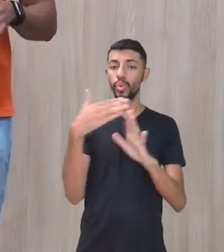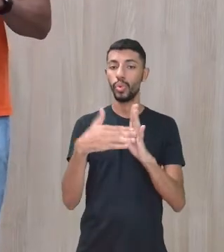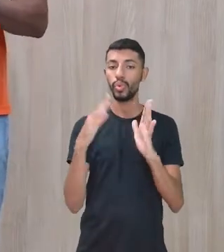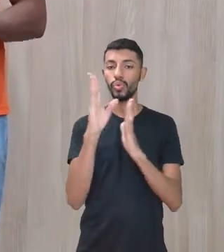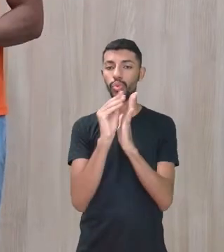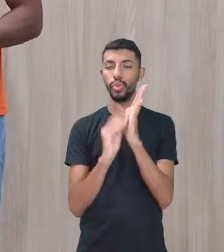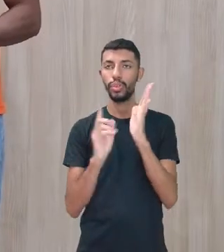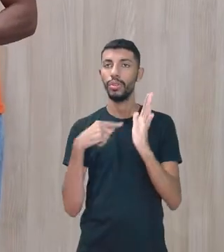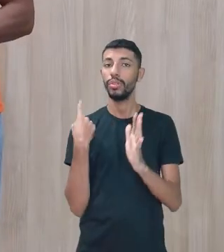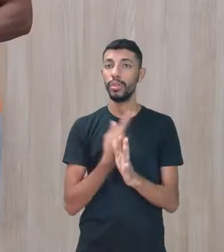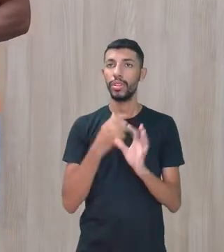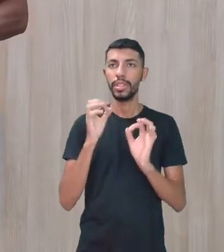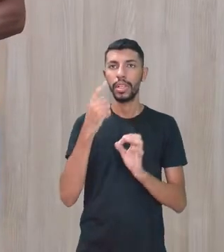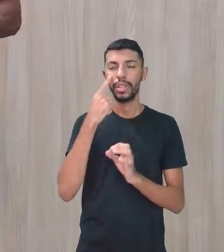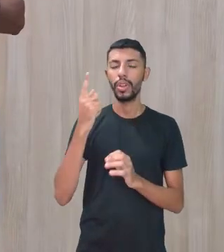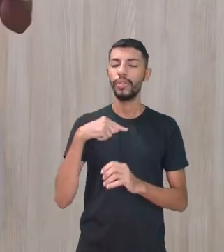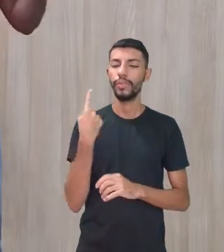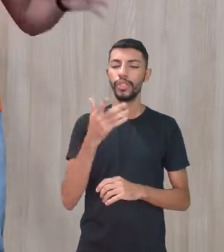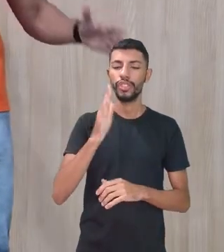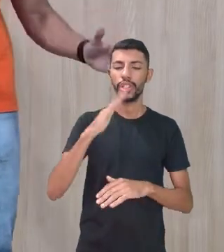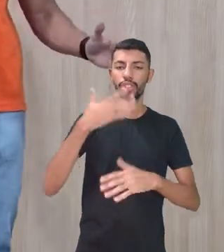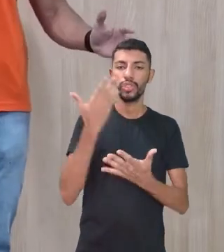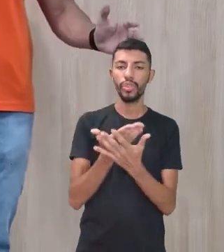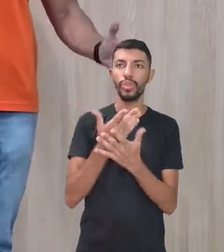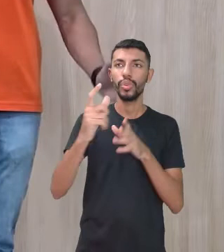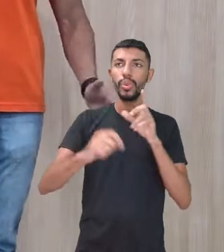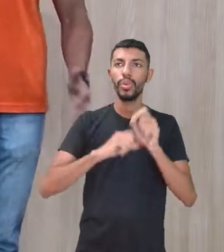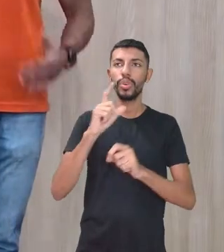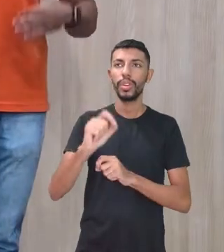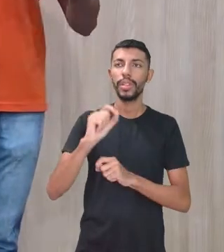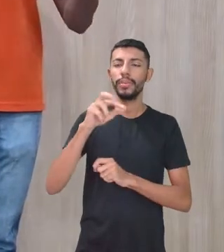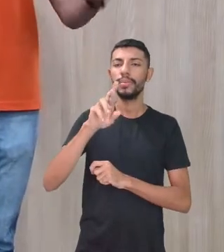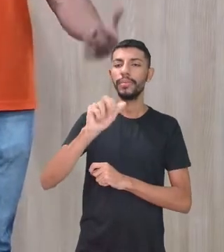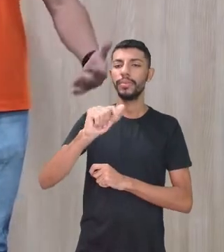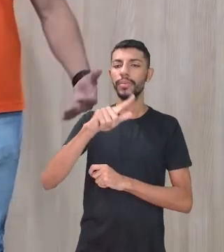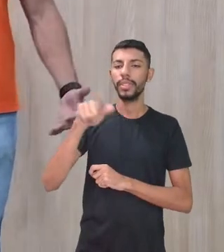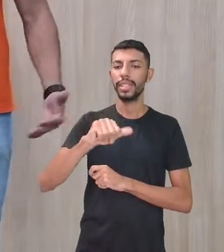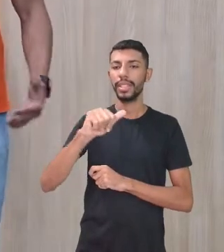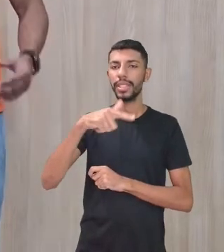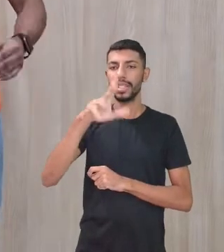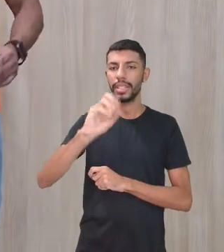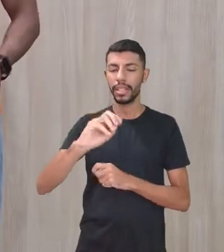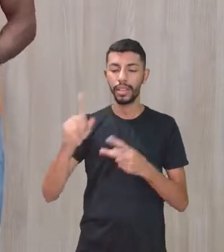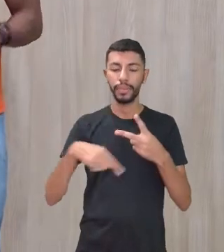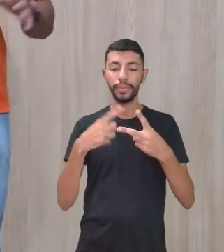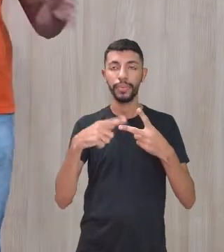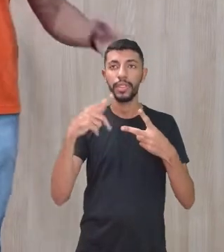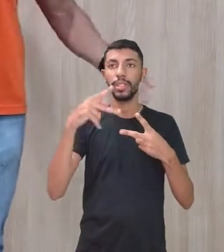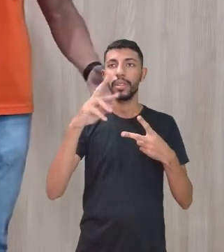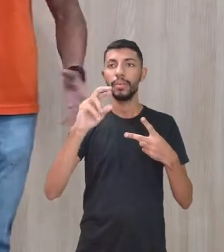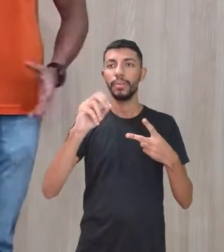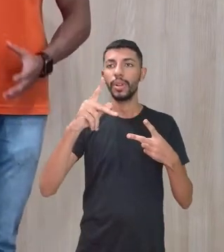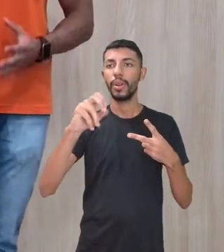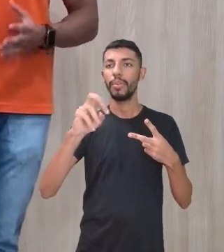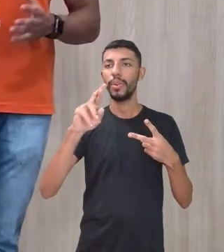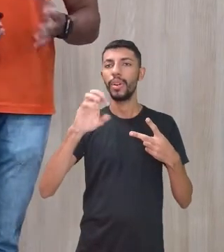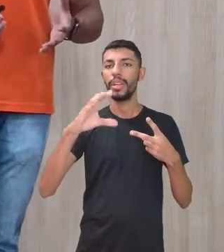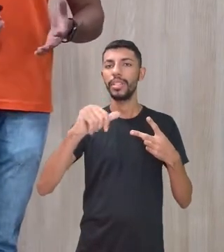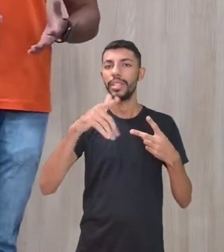A gente já viu aí toda a parte de razão, a gente viu a ideia de proporção, chegamos na parte